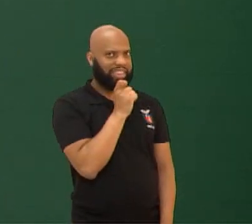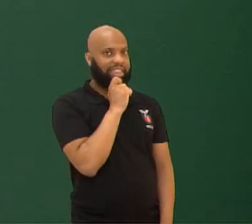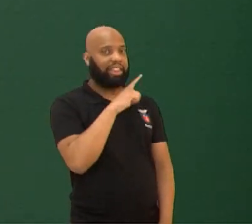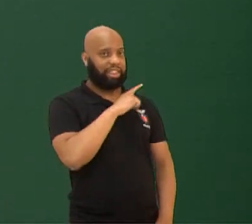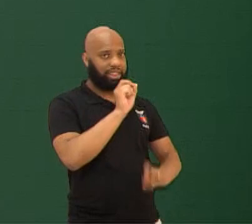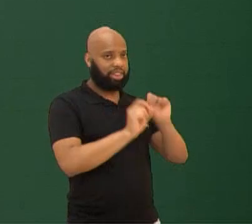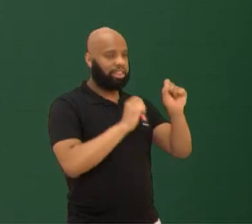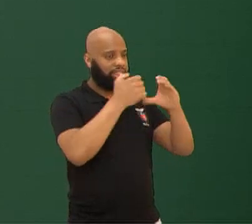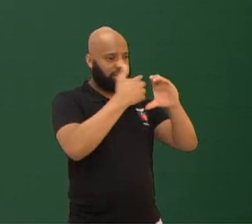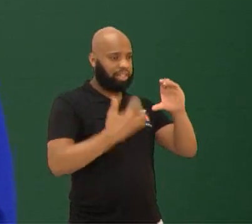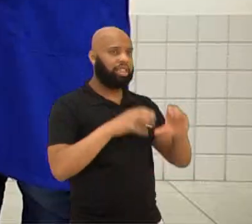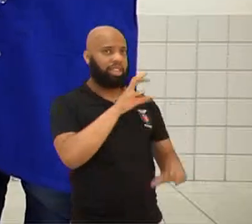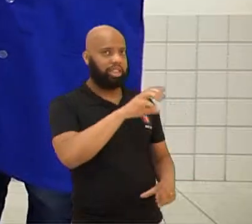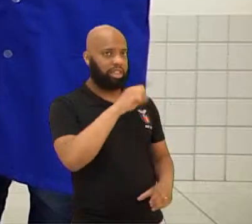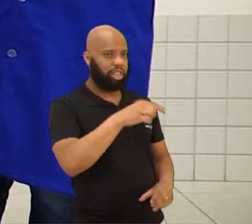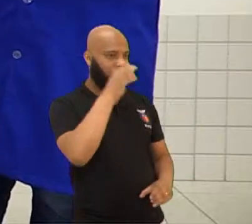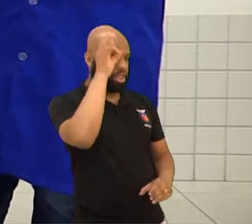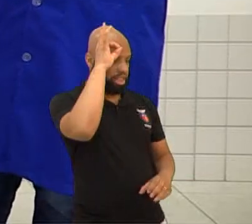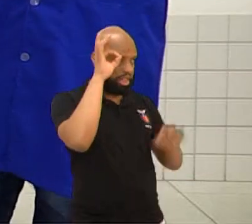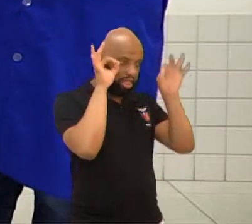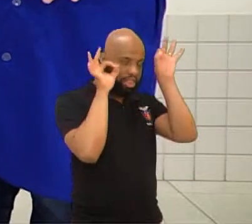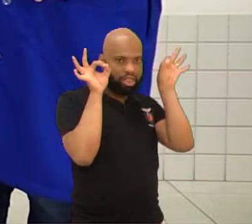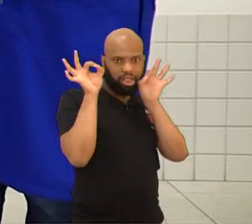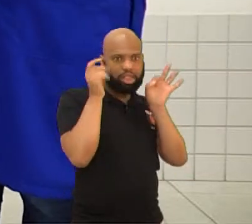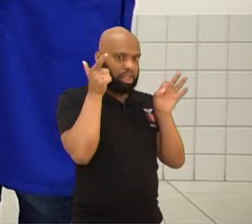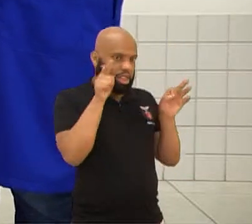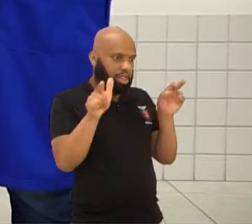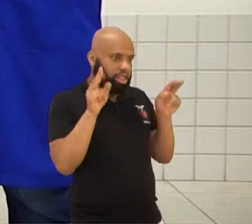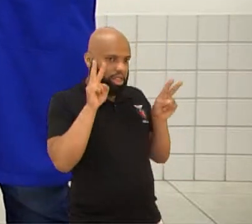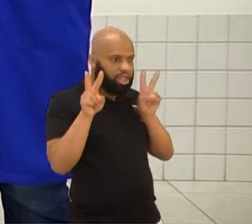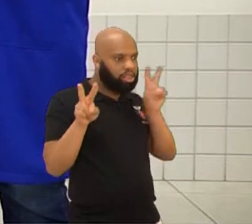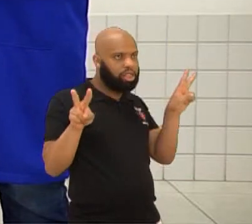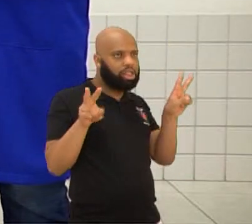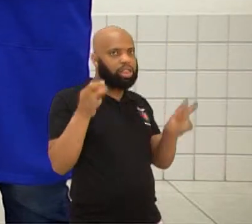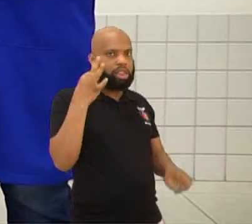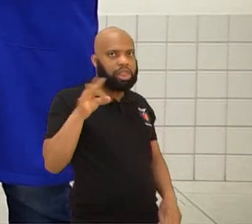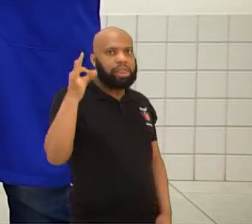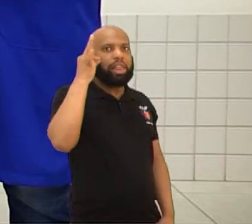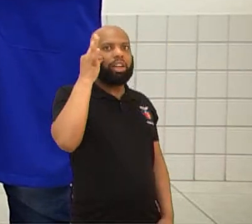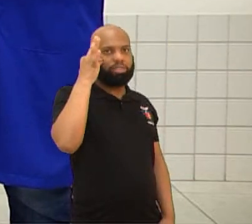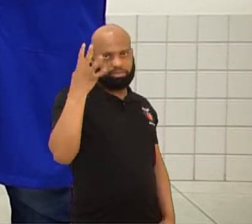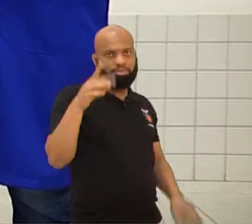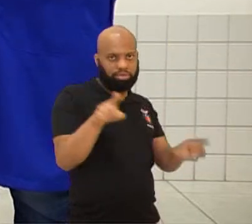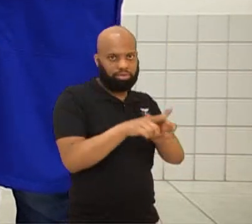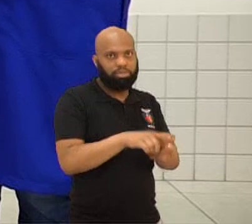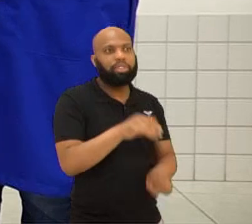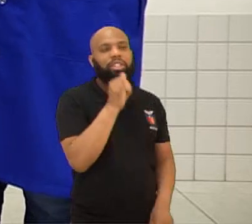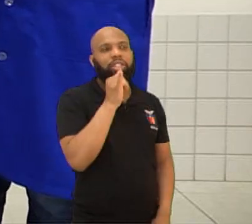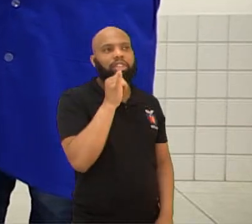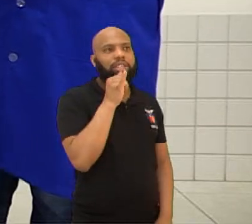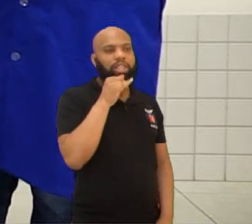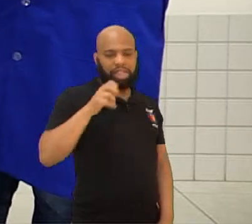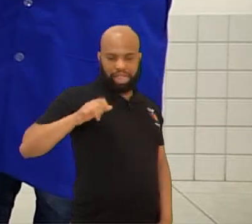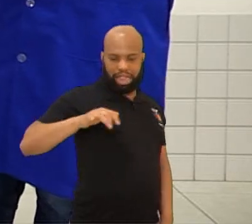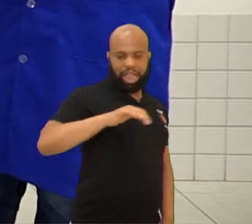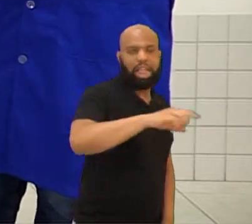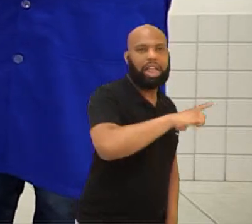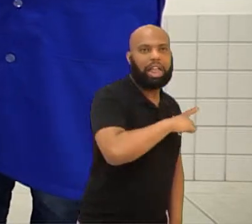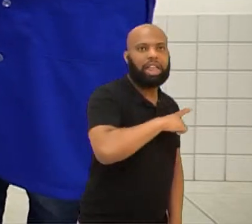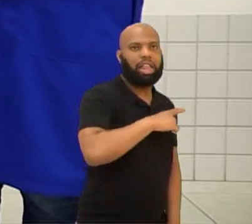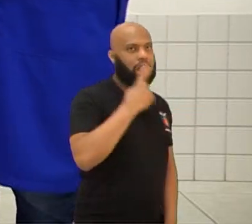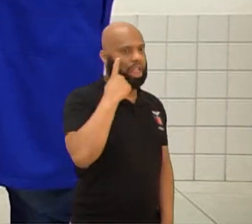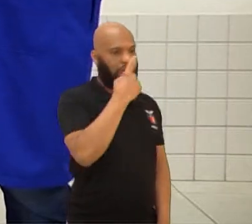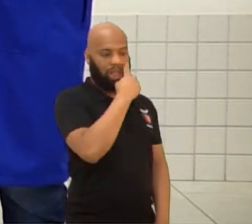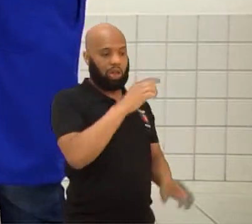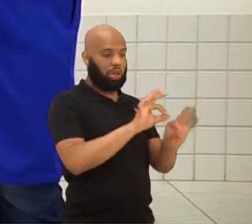de apresentarem olhos complexos. Moscas, abelhas. Tá? Já se eu pegar, por exemplo, uma aranha, já vai ter um olho simples, mas vai ter vários